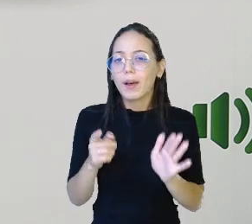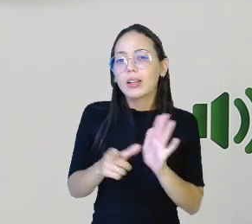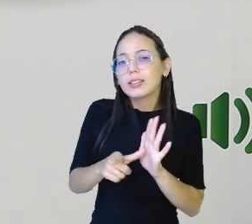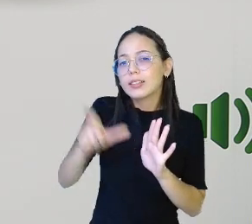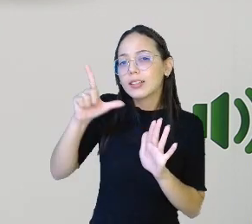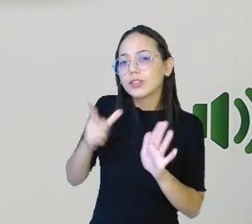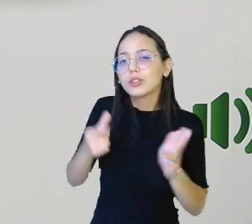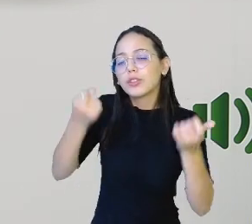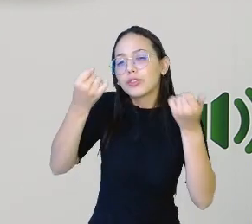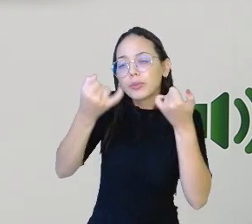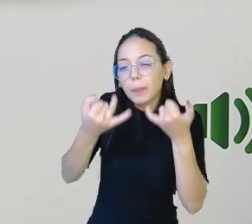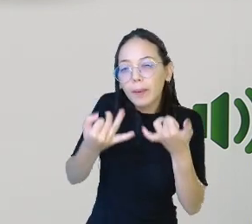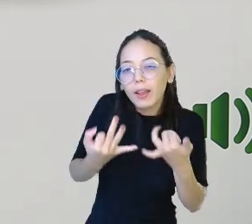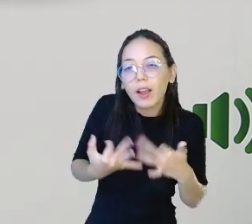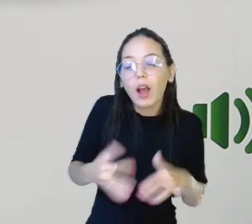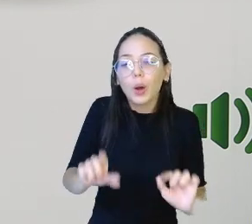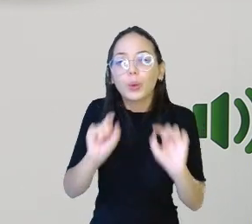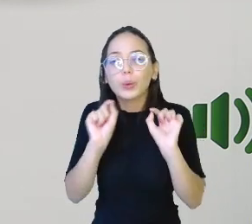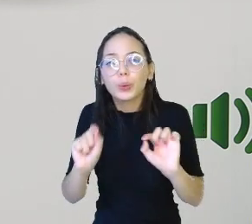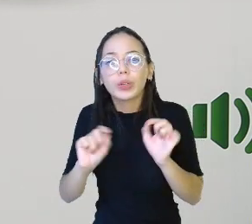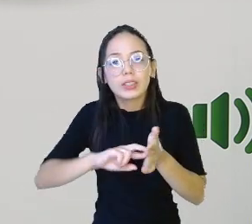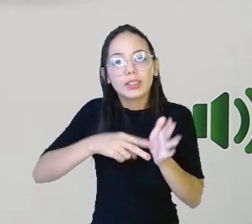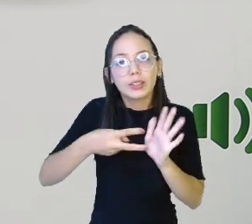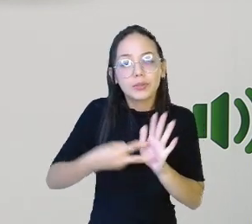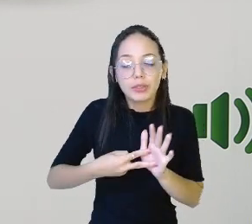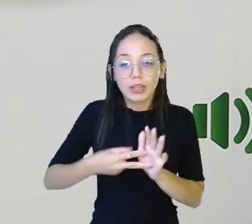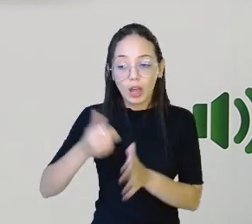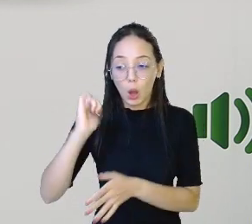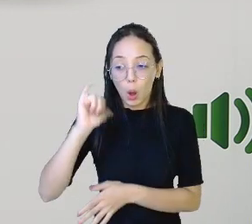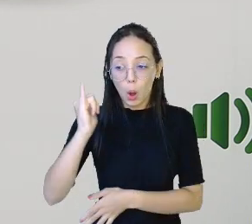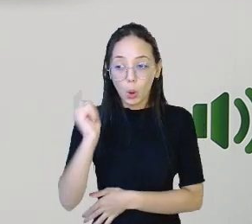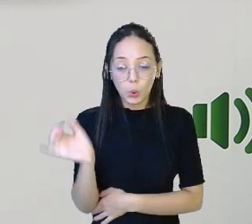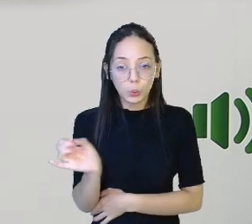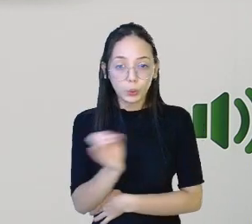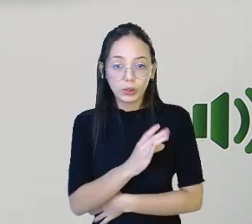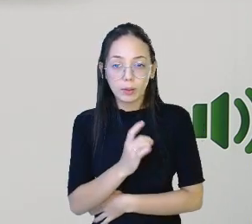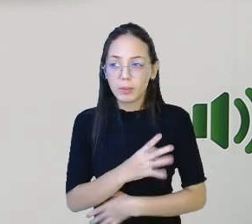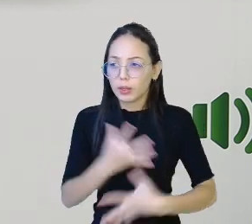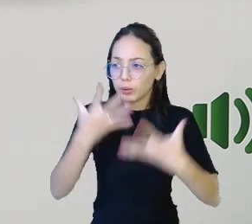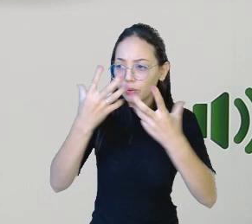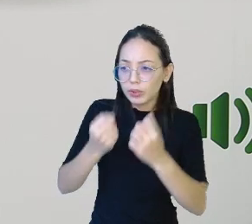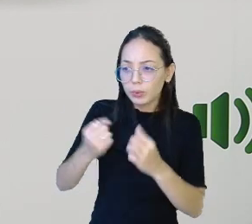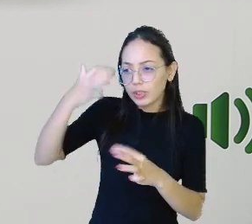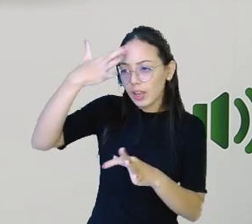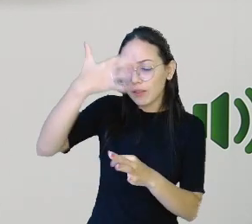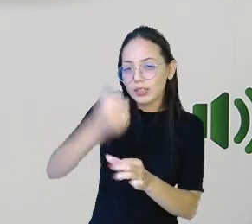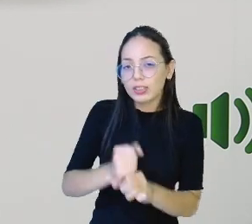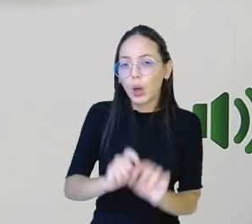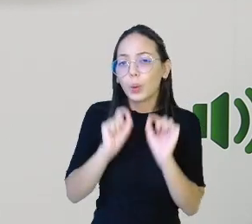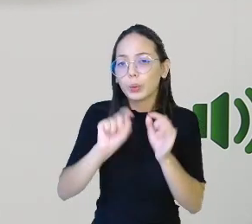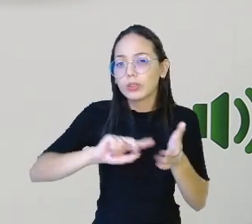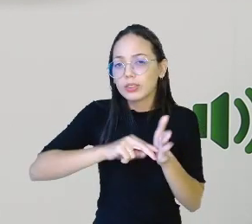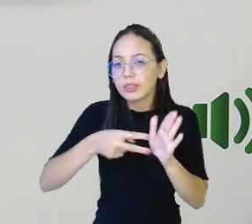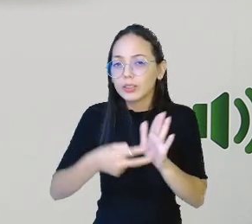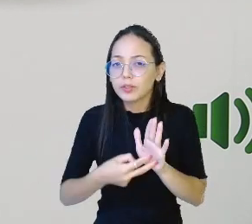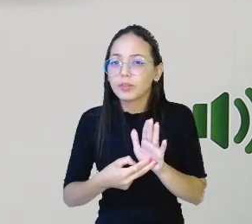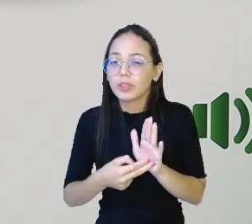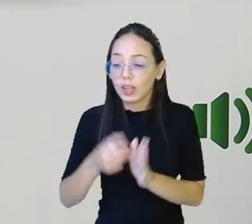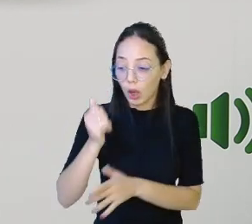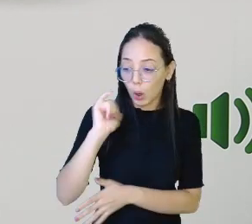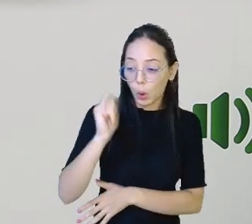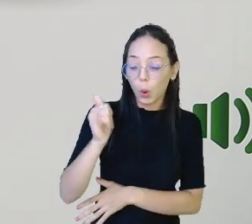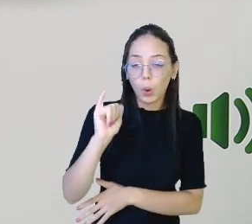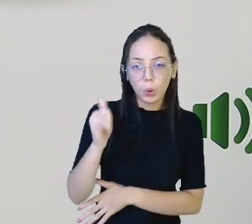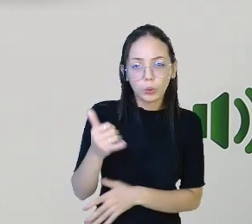eu te explicar bem direitinho o que são contos de assombração, vamos dar uma revisadinha no que é conto. Nós já estudamos